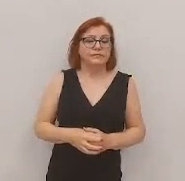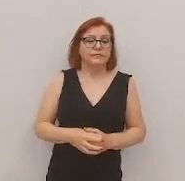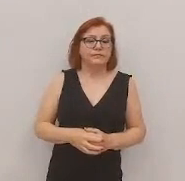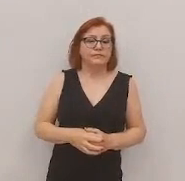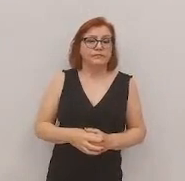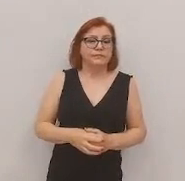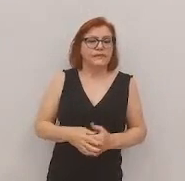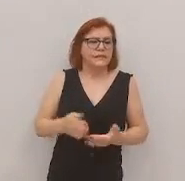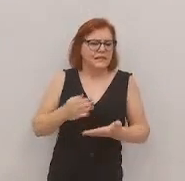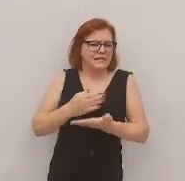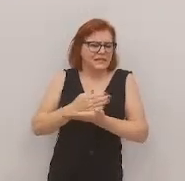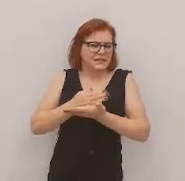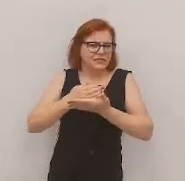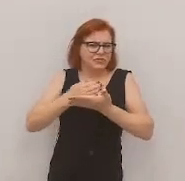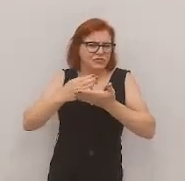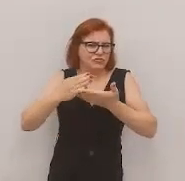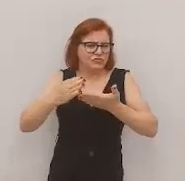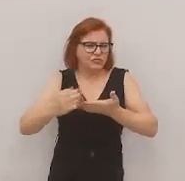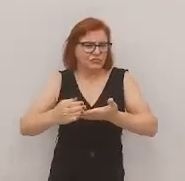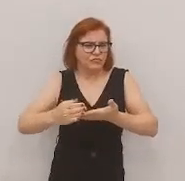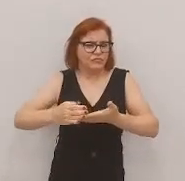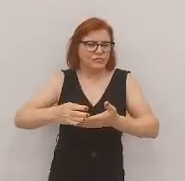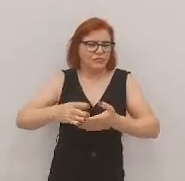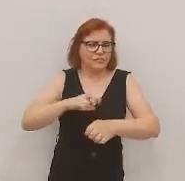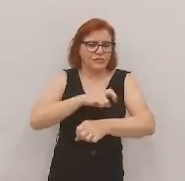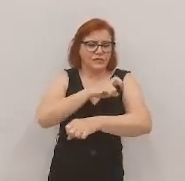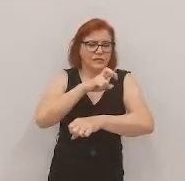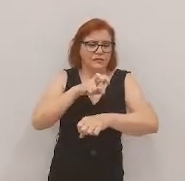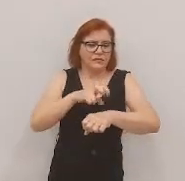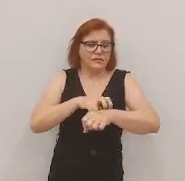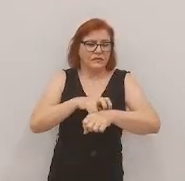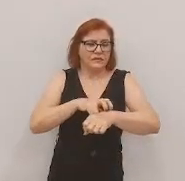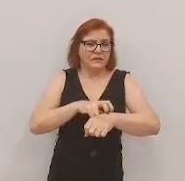João, a vida de uma pessoa?